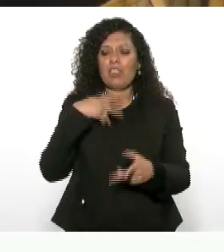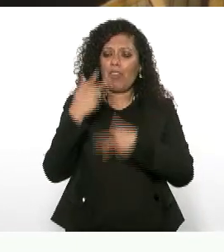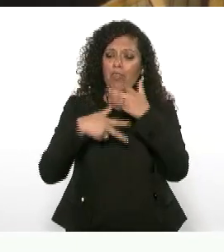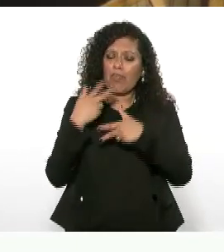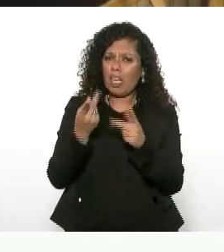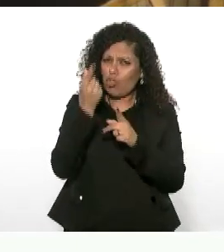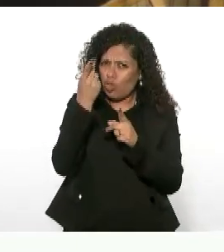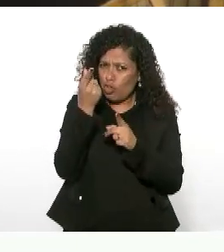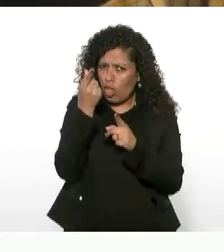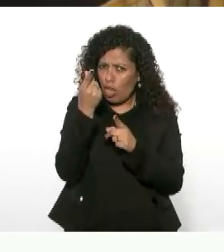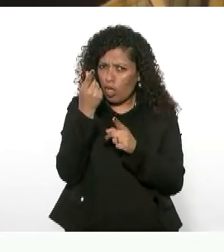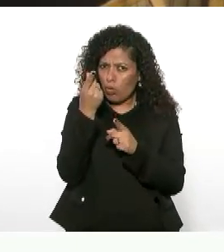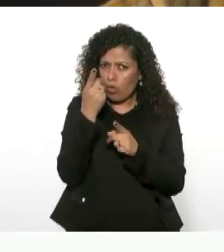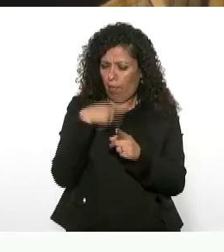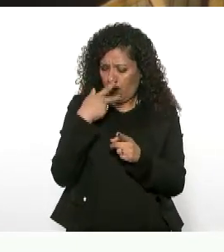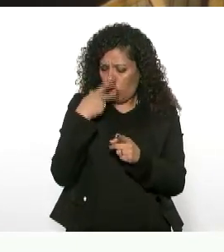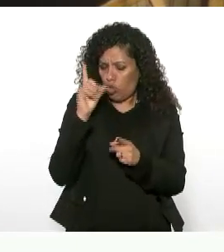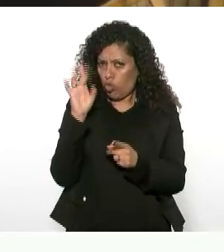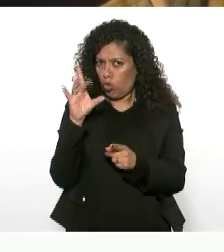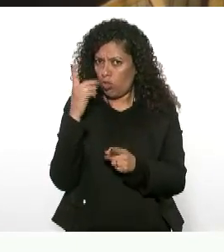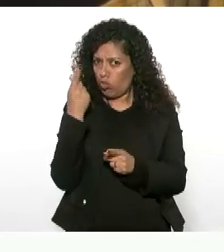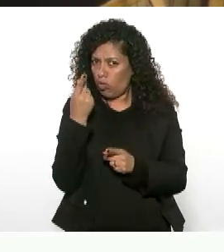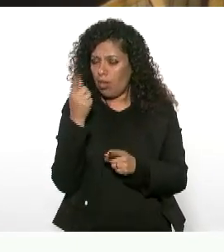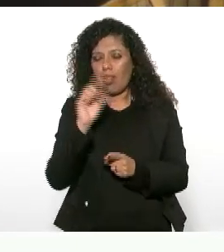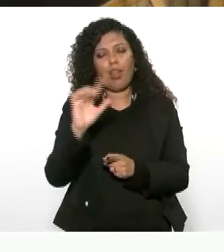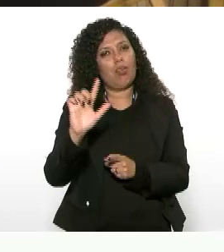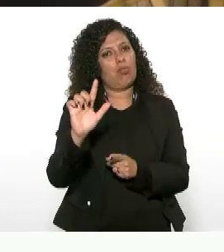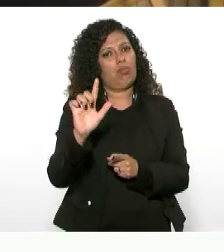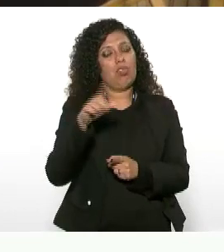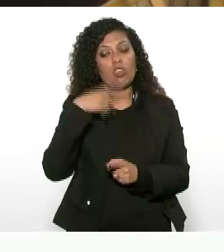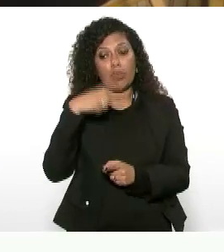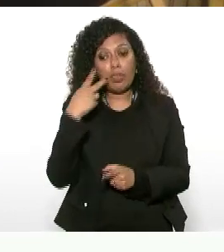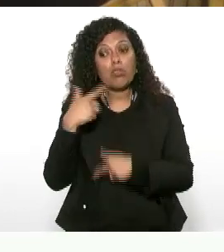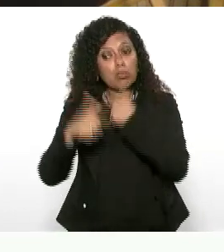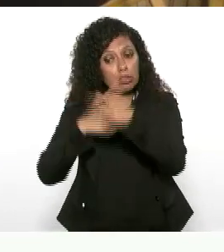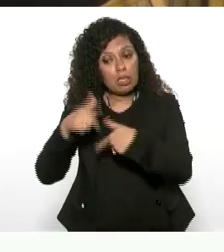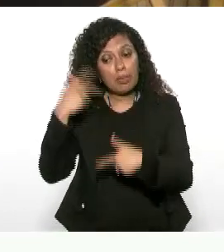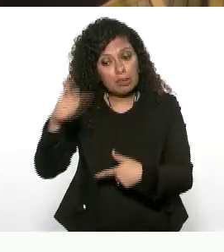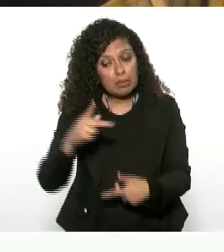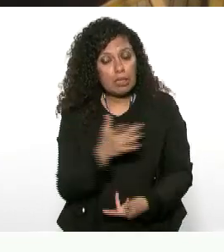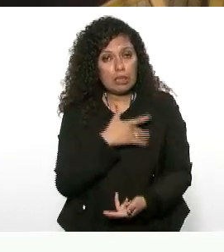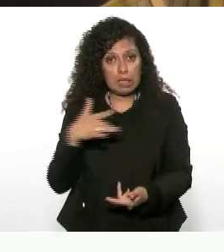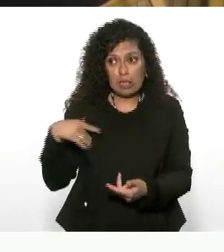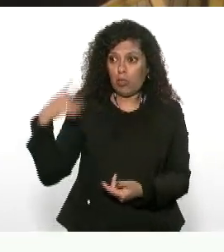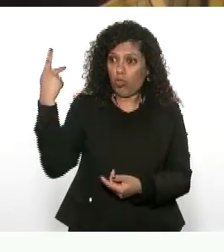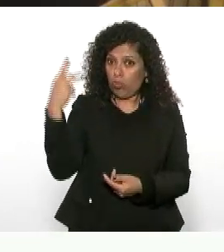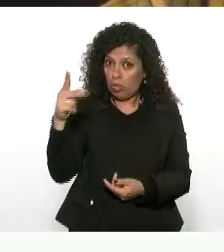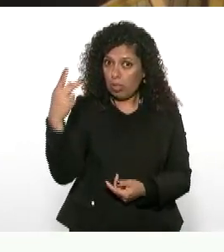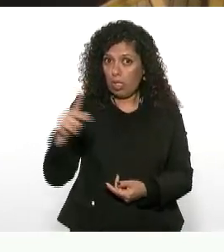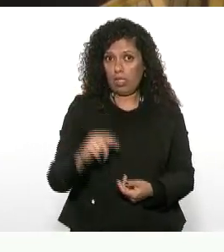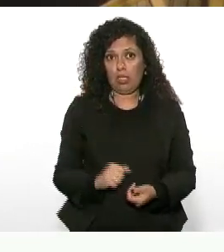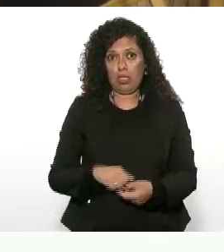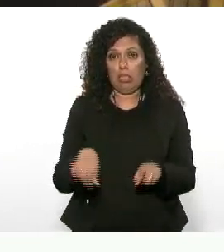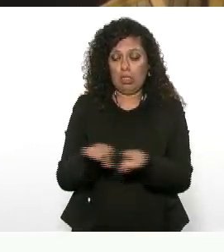valorização salarial. Eu digo também valorização das condições de trabalho, da saúde do trabalhador e das condições